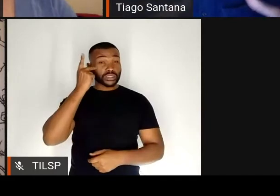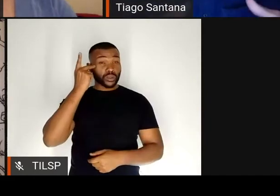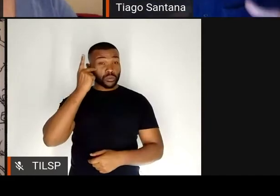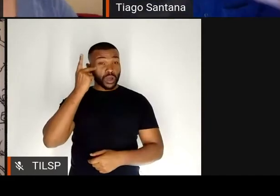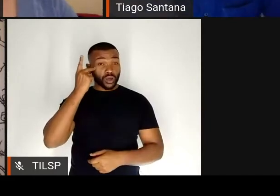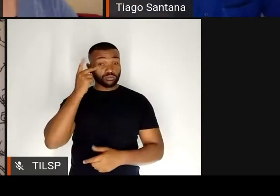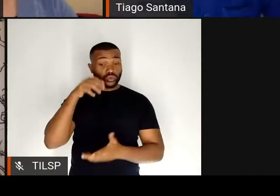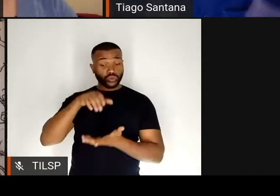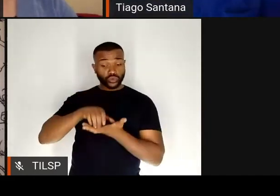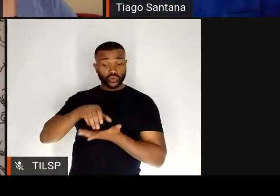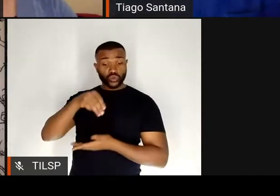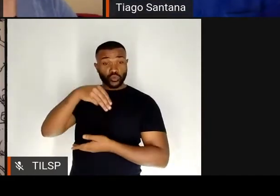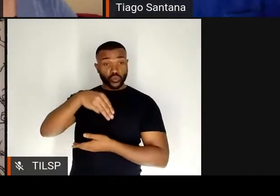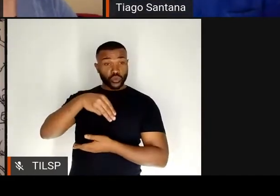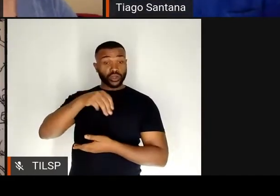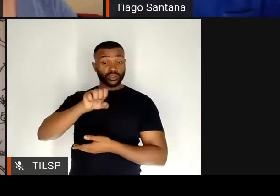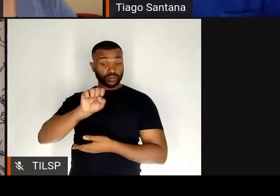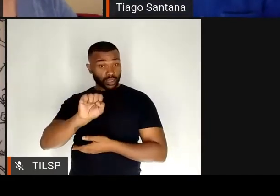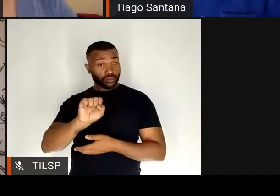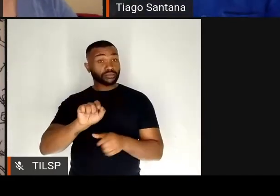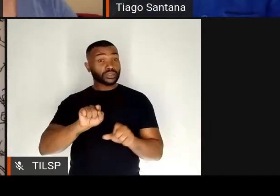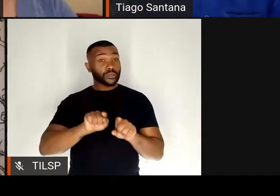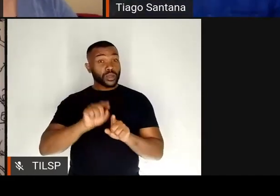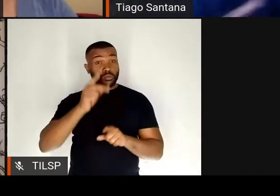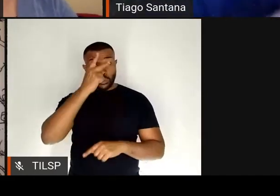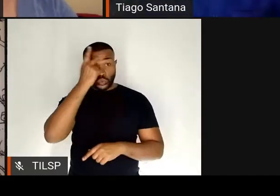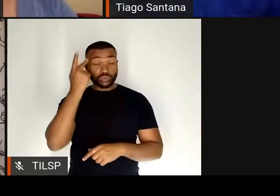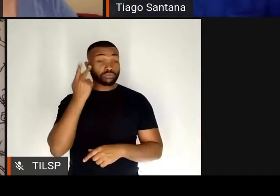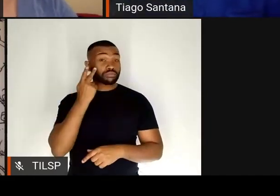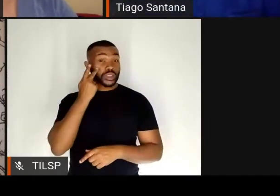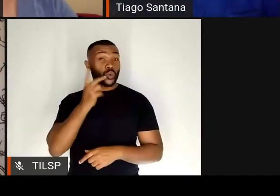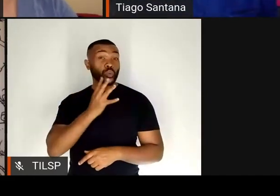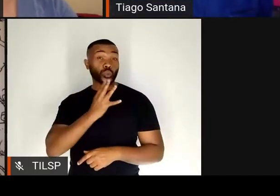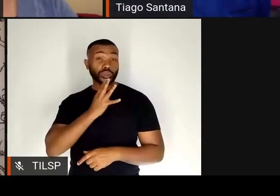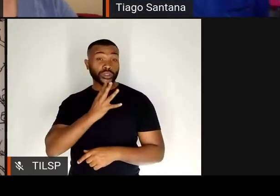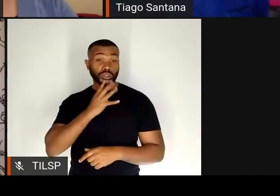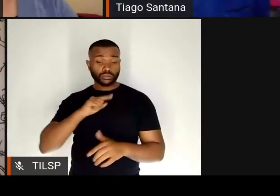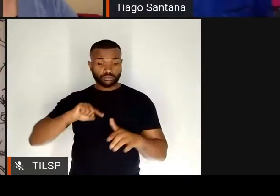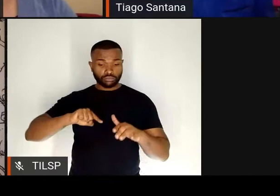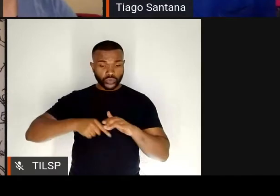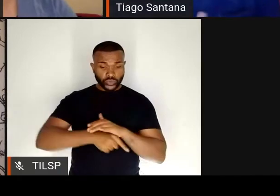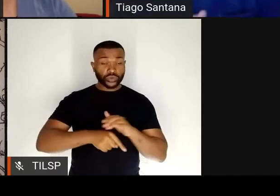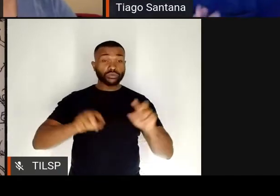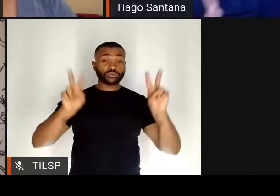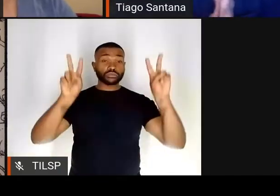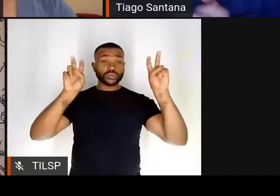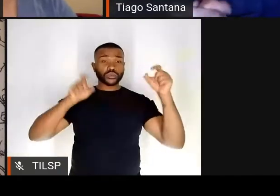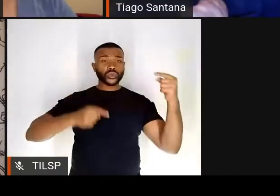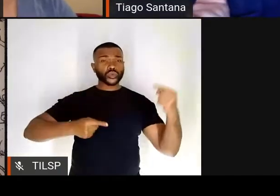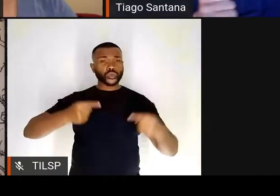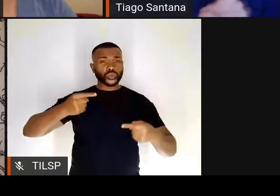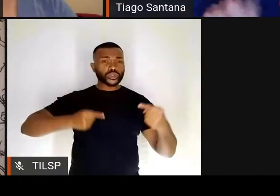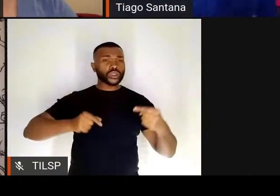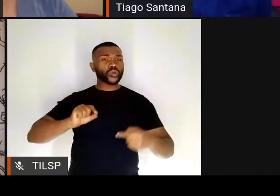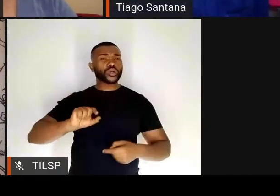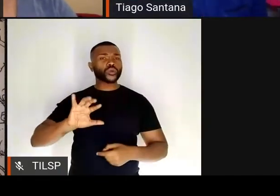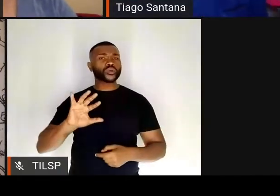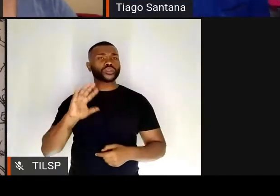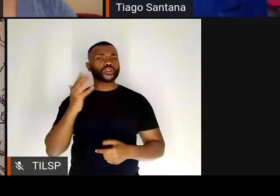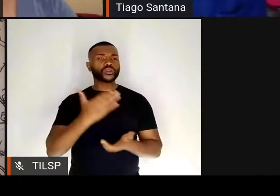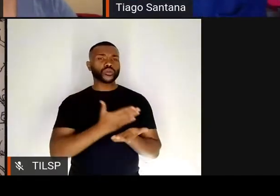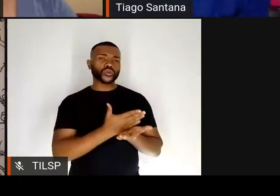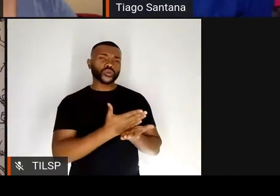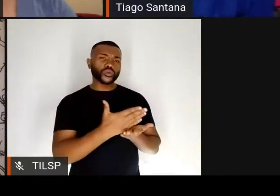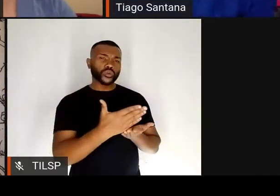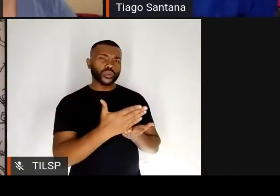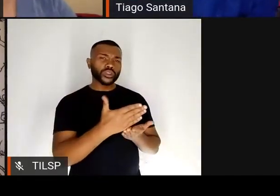conheci mesmo, eu acho que o cearense só conheceu mesmo a densidade da obra dele quando a exposição esteve aqui no Centro Cultural da Randumar, no início